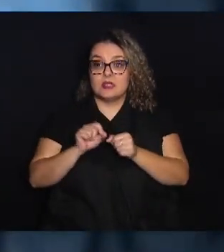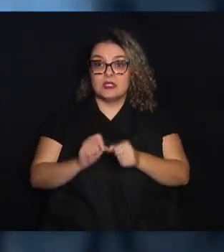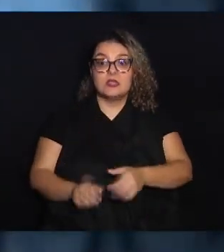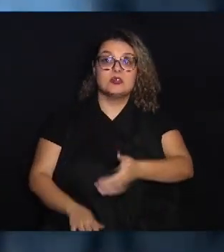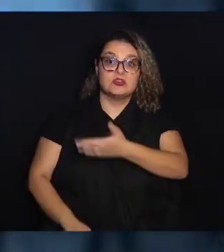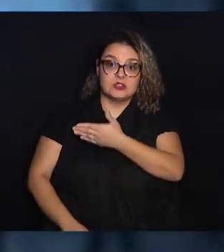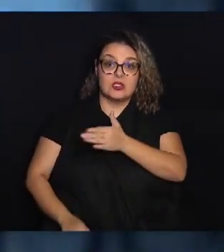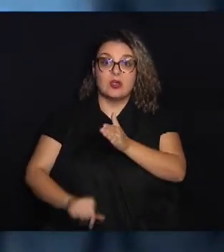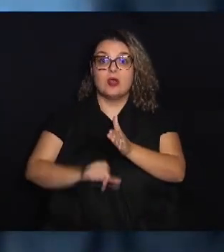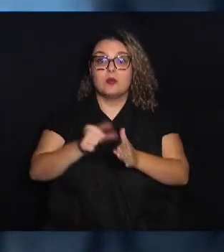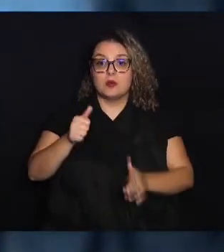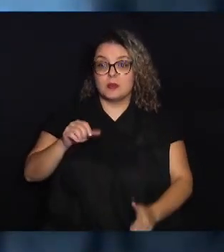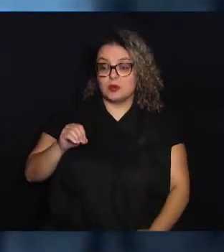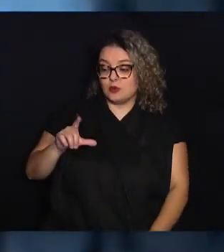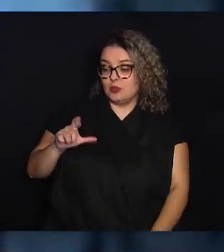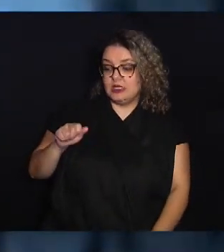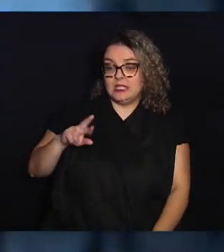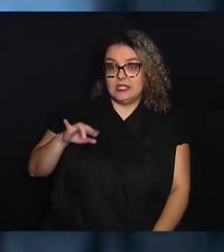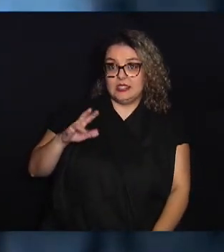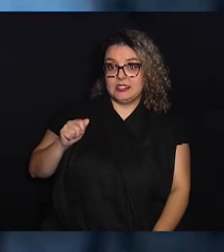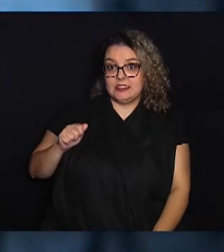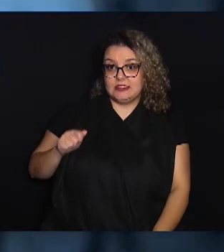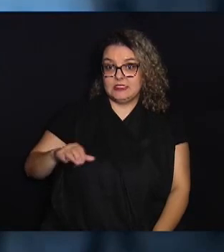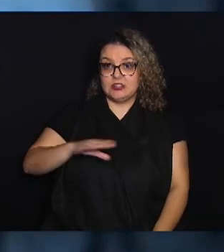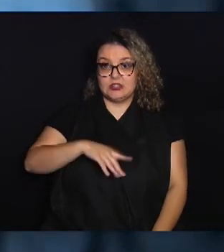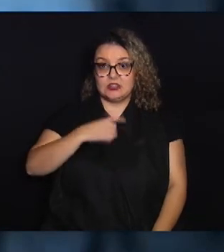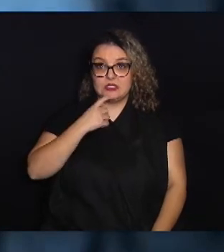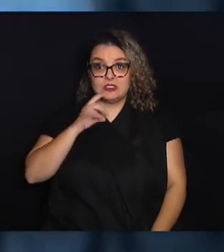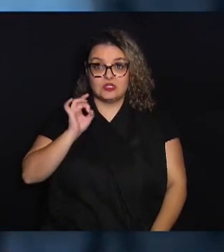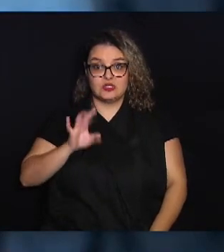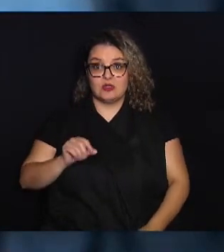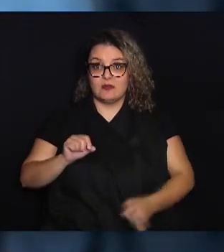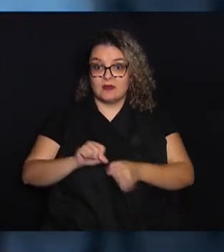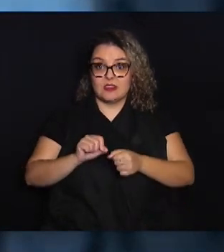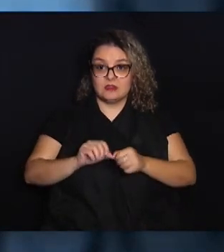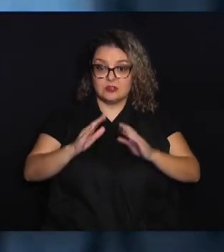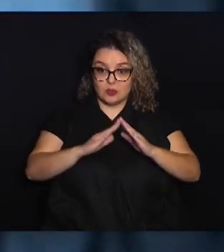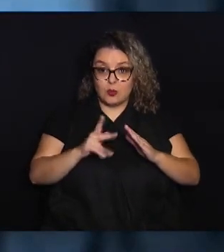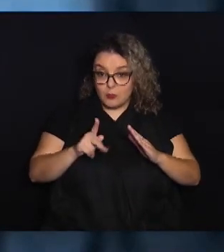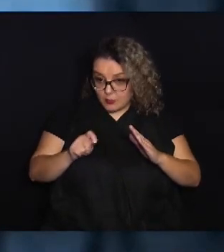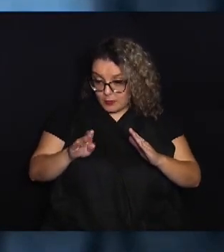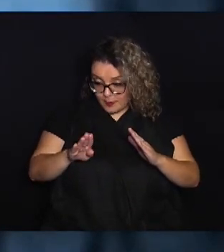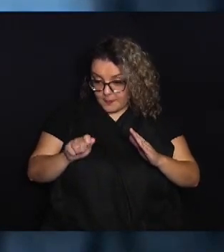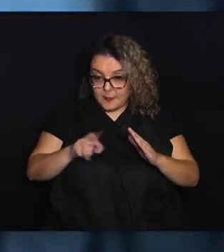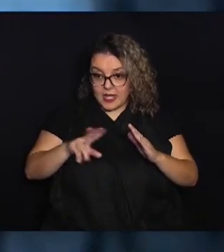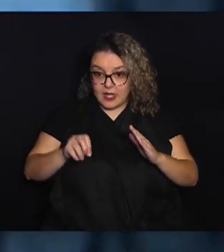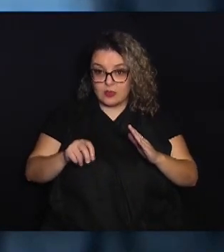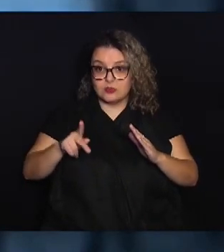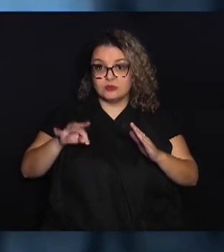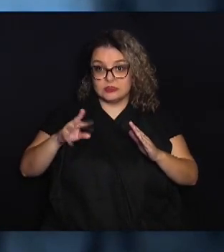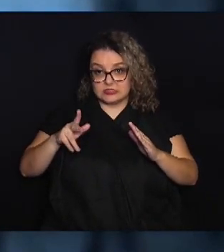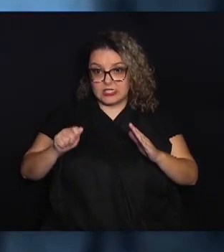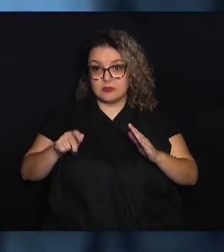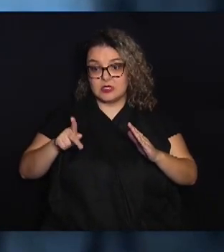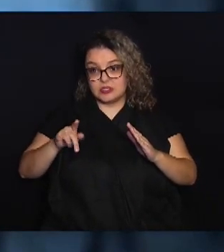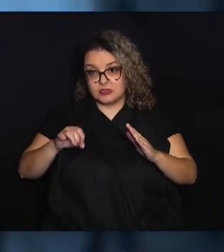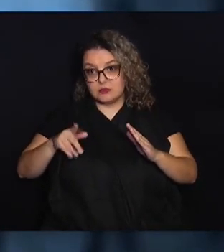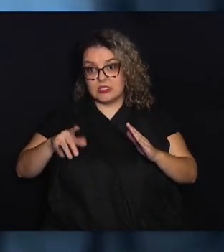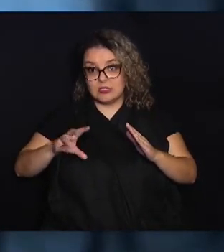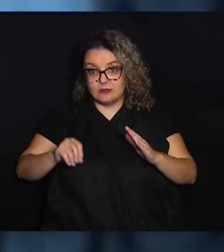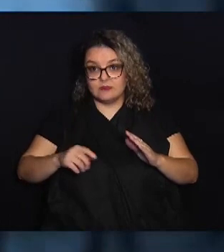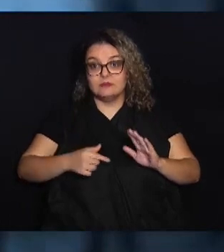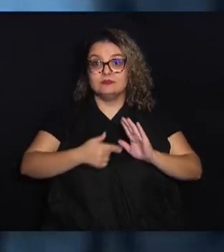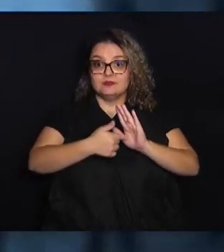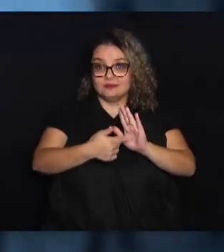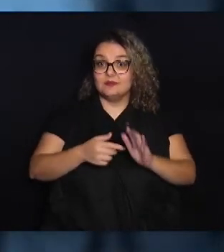a primeira olaria de Campinas. Campinas só fazia casas com barro, com taipa de pilão. E ele fez o que eu vou te mostrar